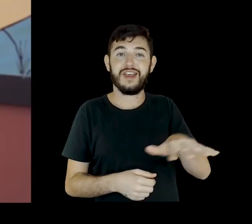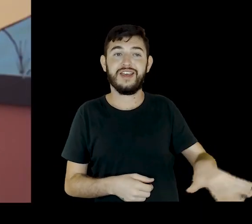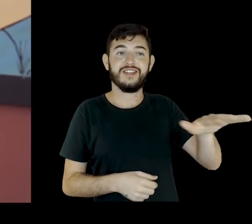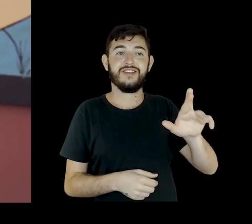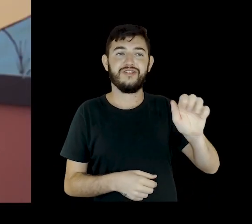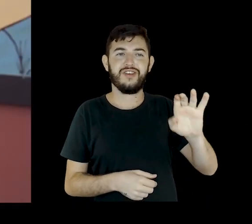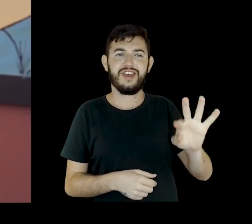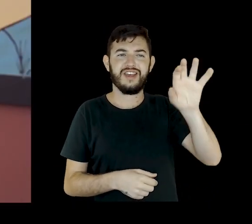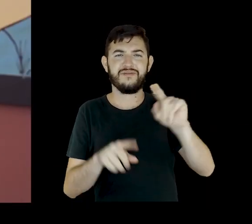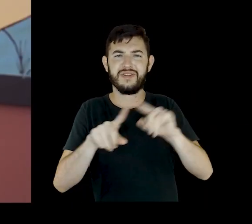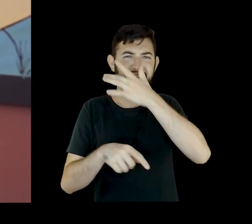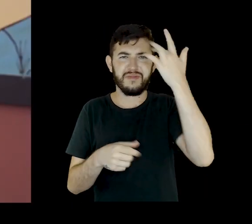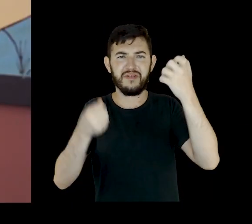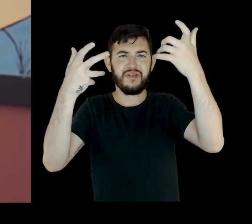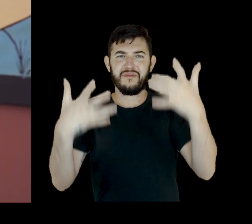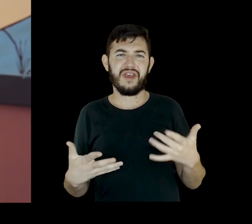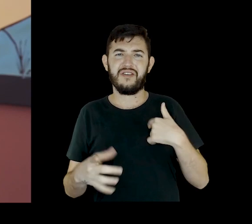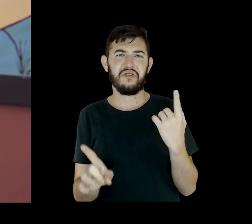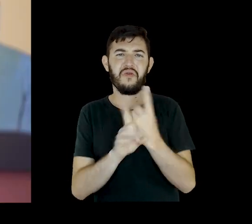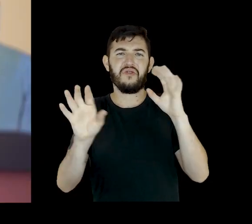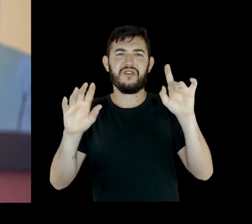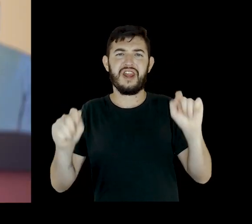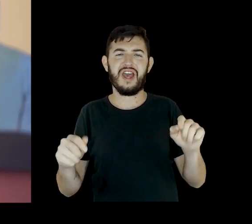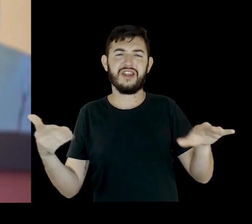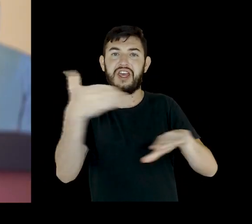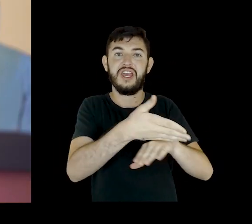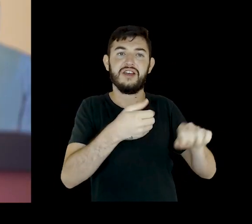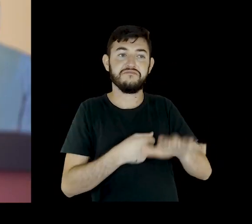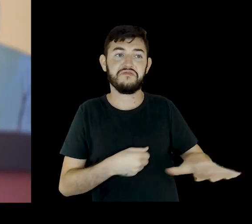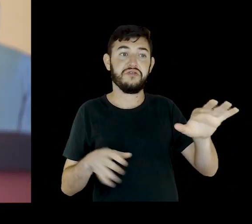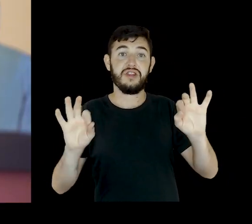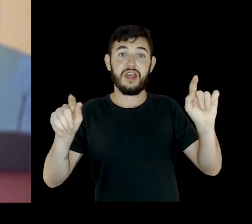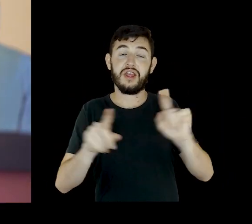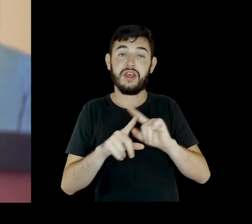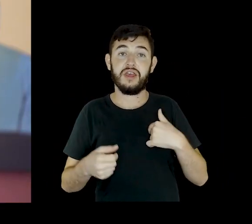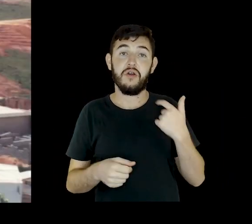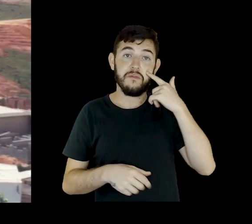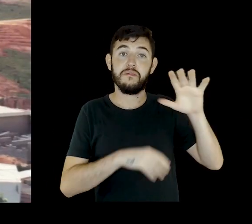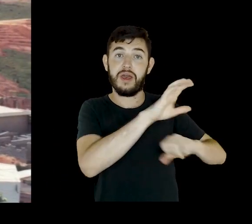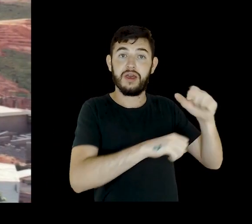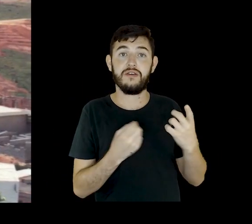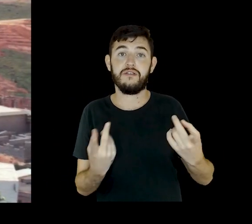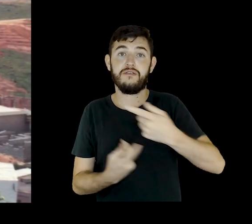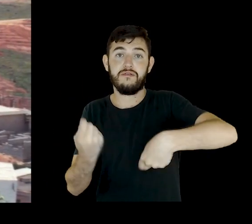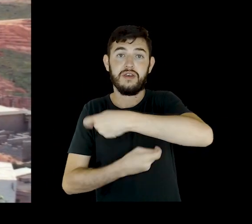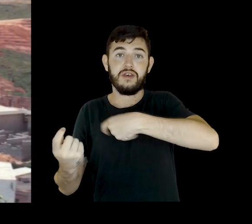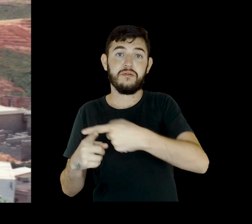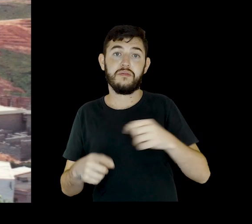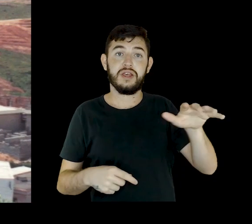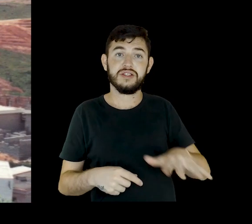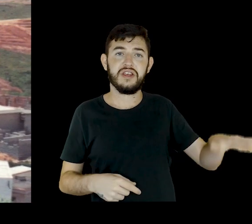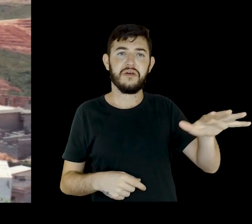isso, assim, a galera falava, ah, mas eu não acho, mas não ia no Recanto, né? Eu falava, não, eu posso trazer e vendia. O Recanto sempre esteve nesse